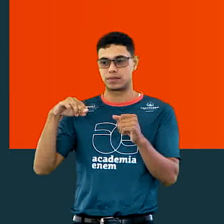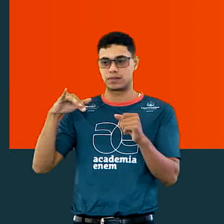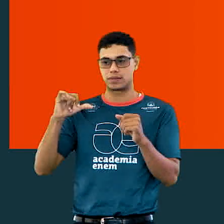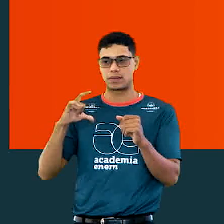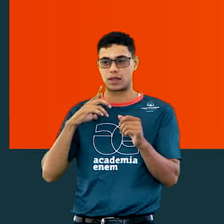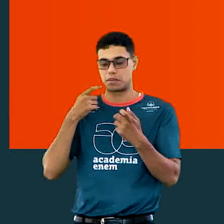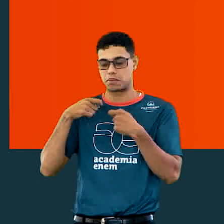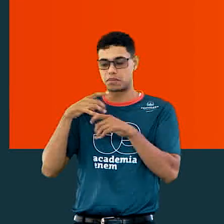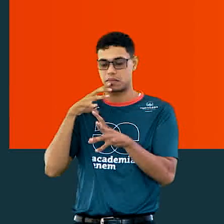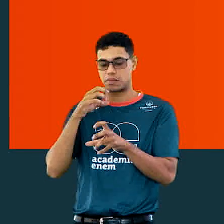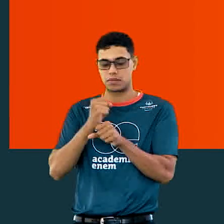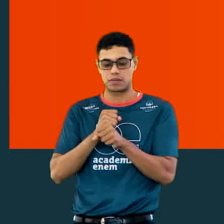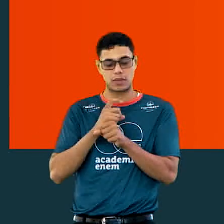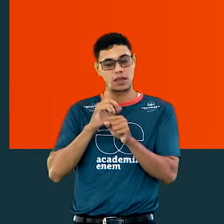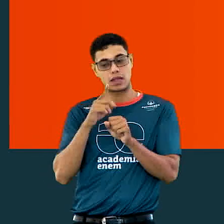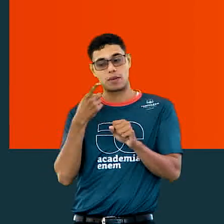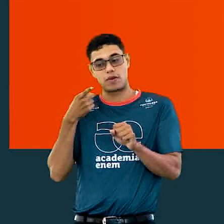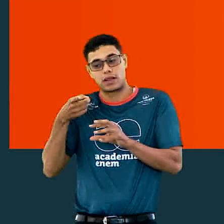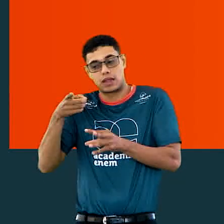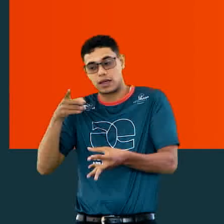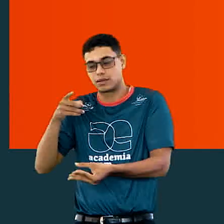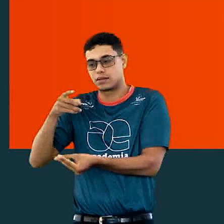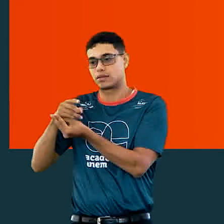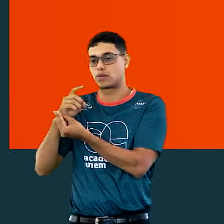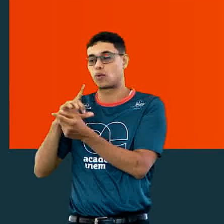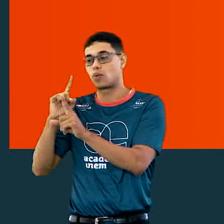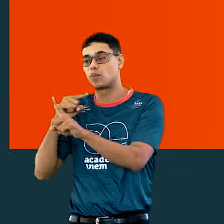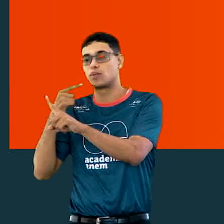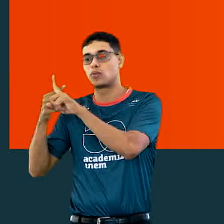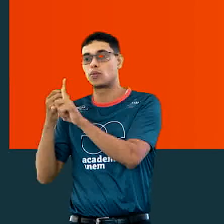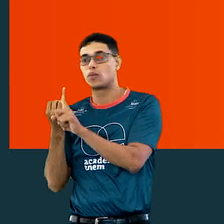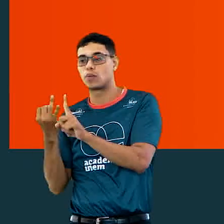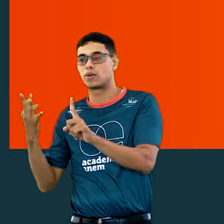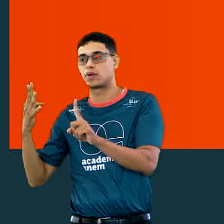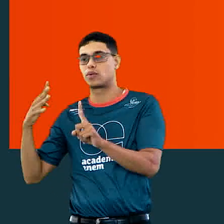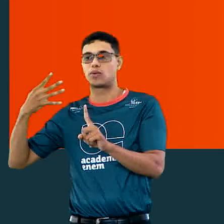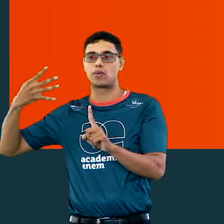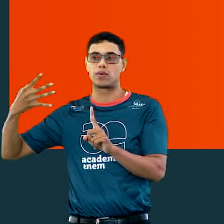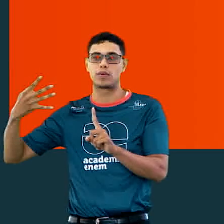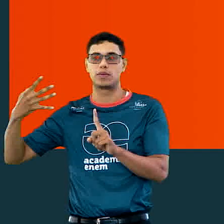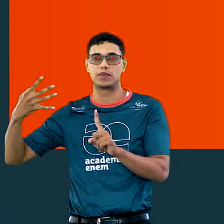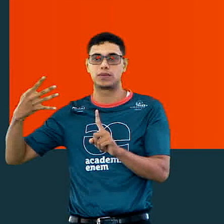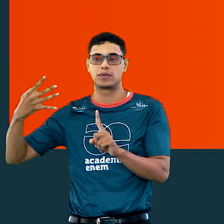os cálculos, depois você ainda vai ter que multiplicar por quanto, pessoal? Por 4